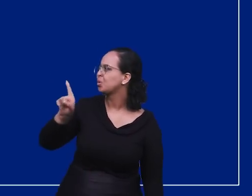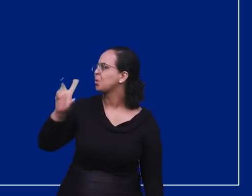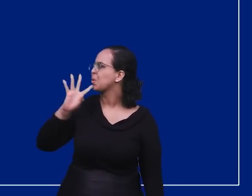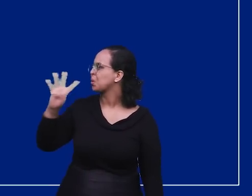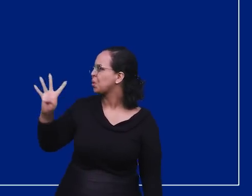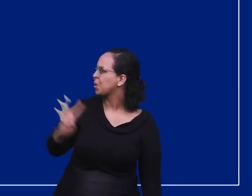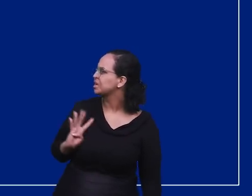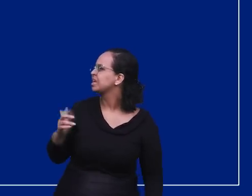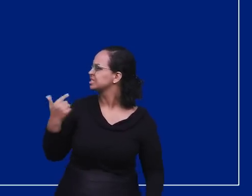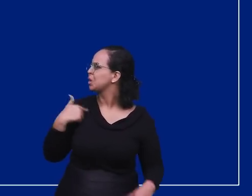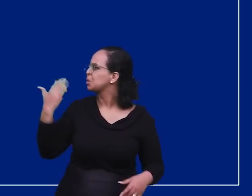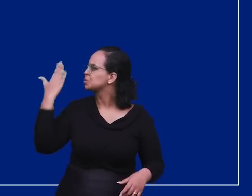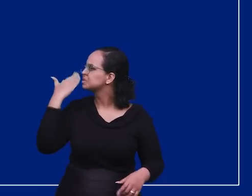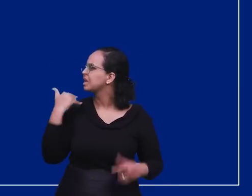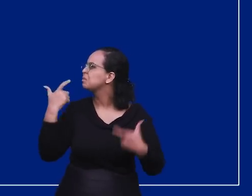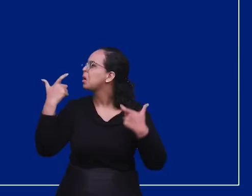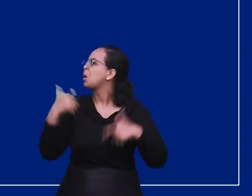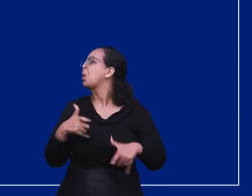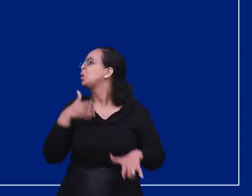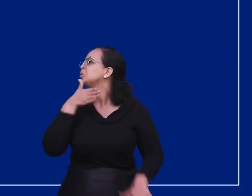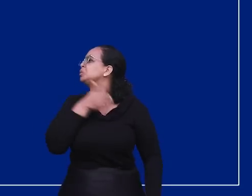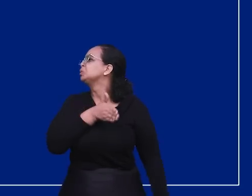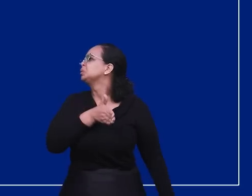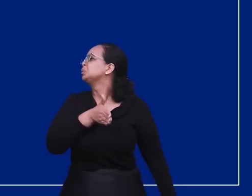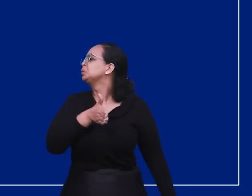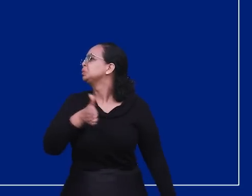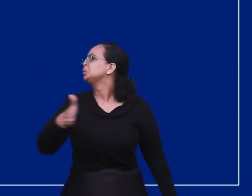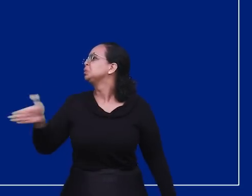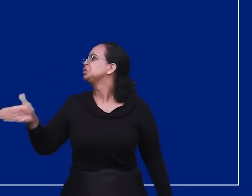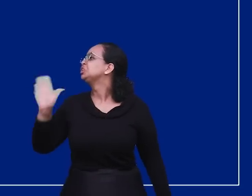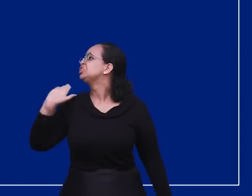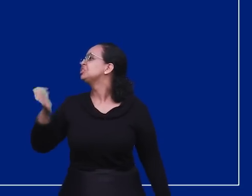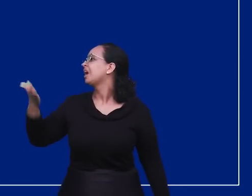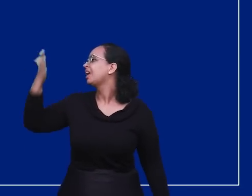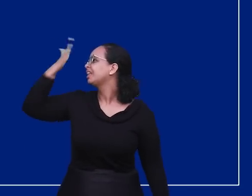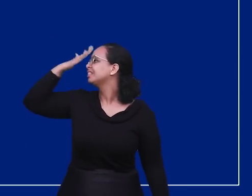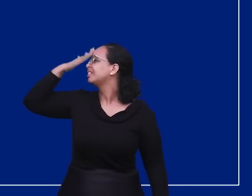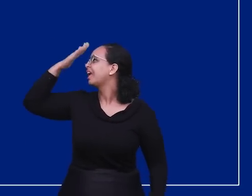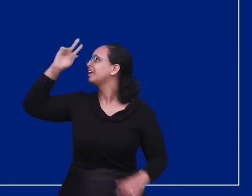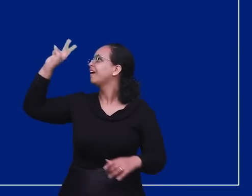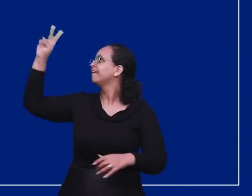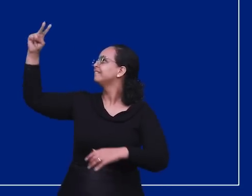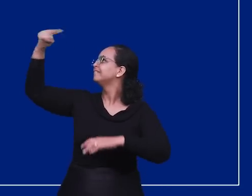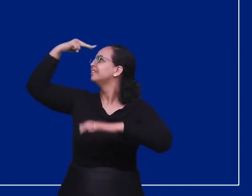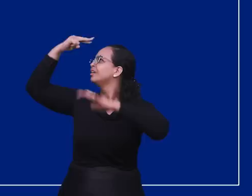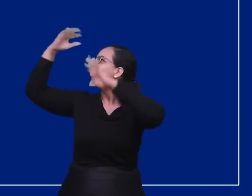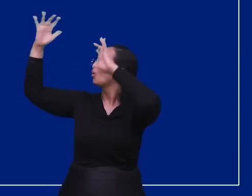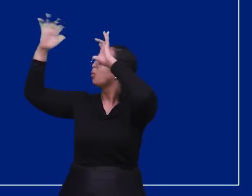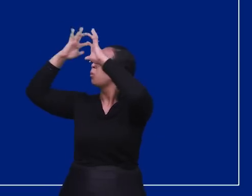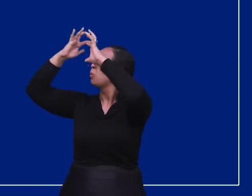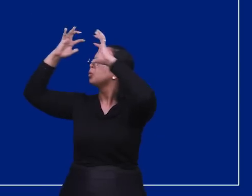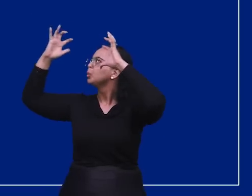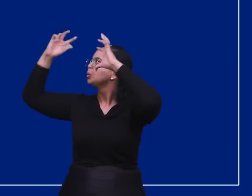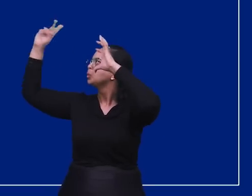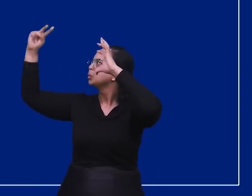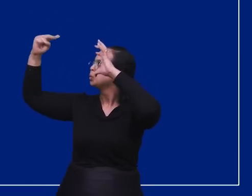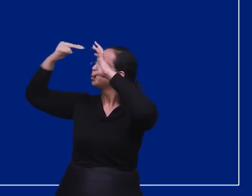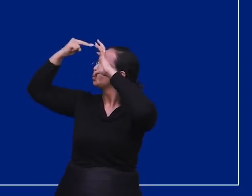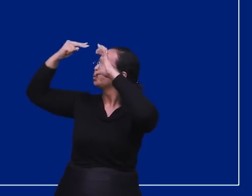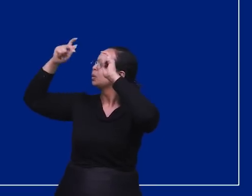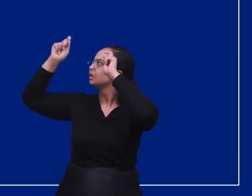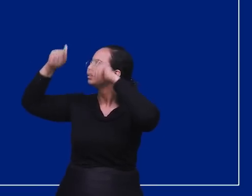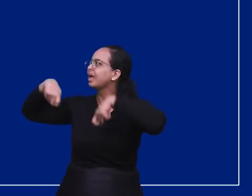Tu conheces o meu assentar e o meu levantar. De longe entendes o meu